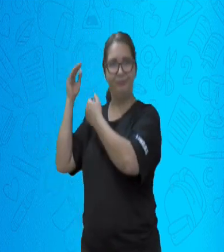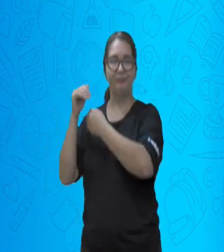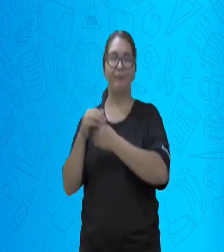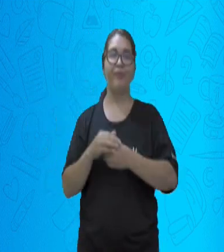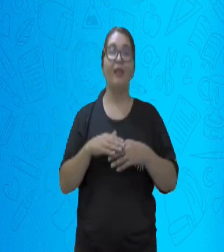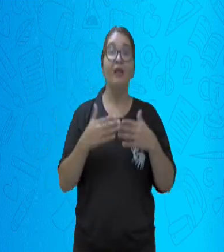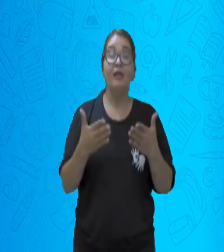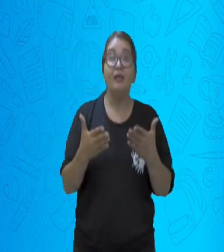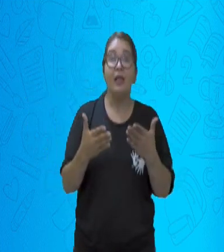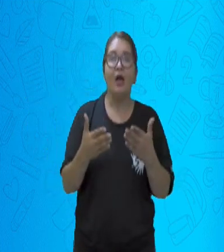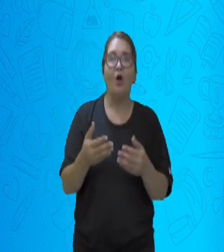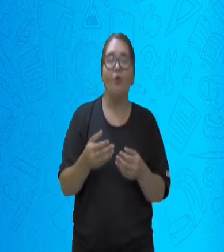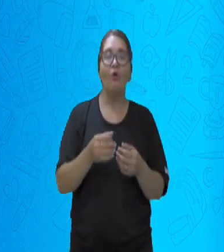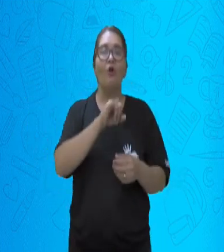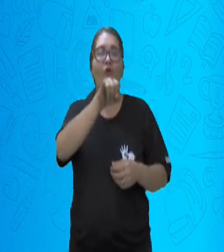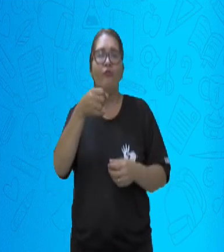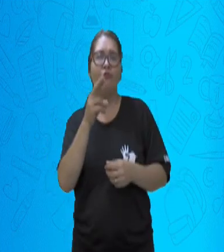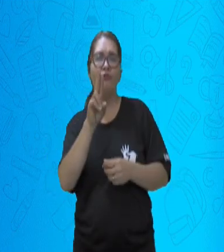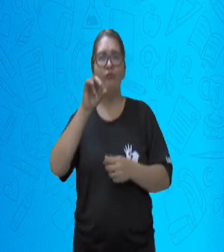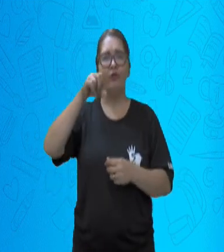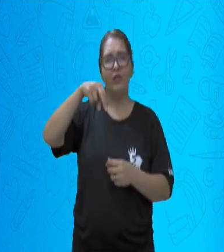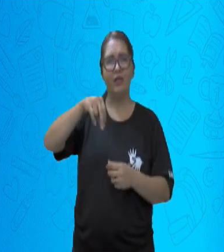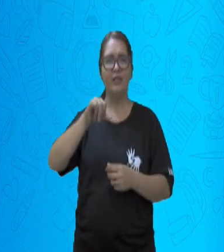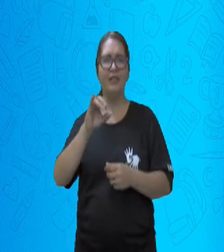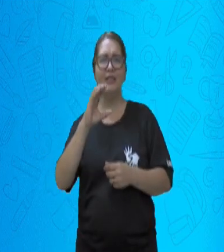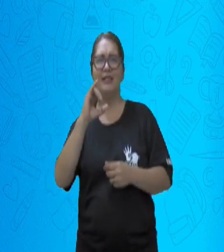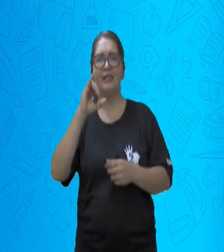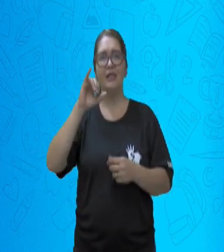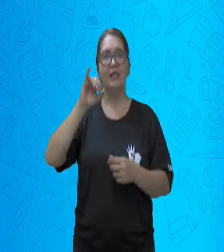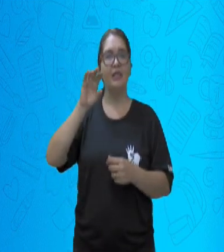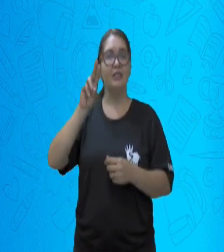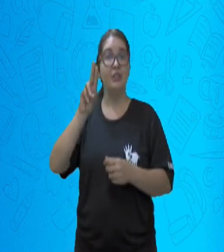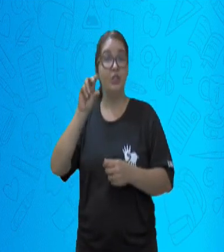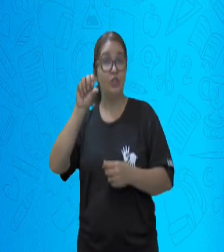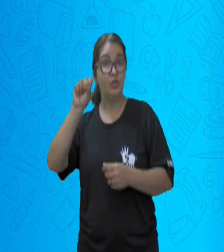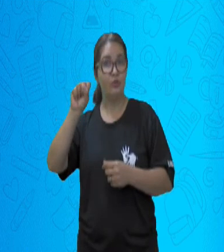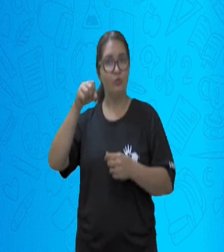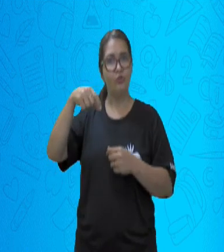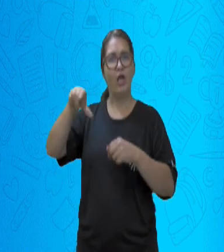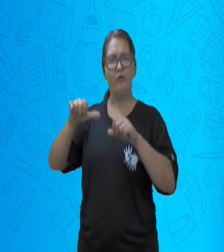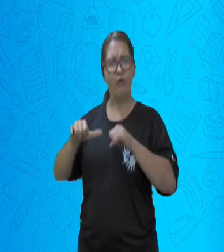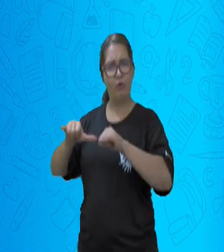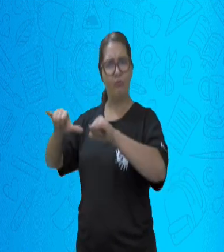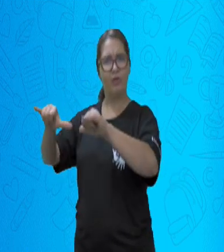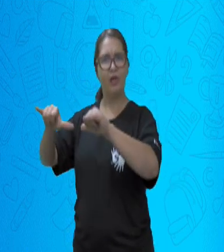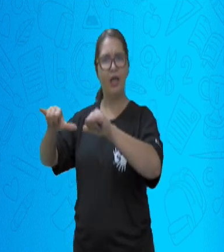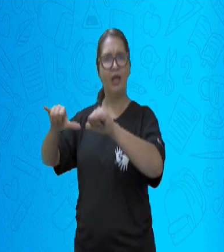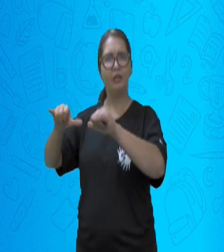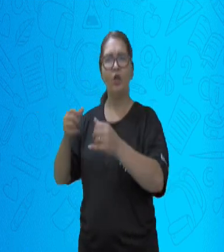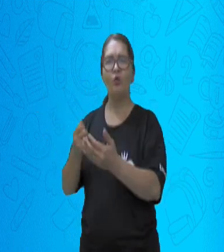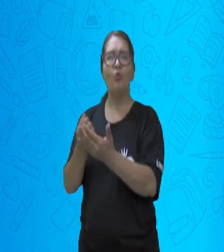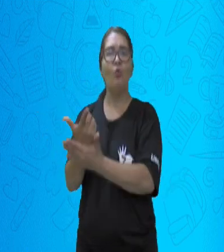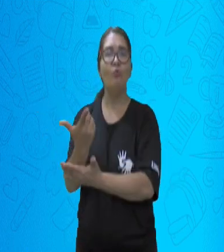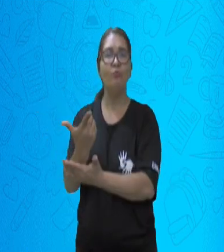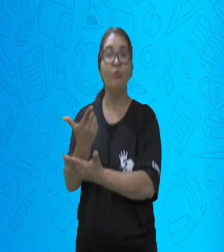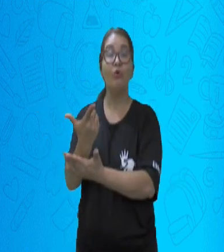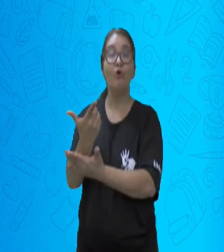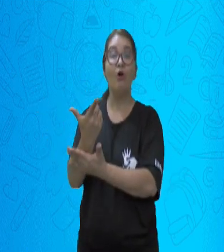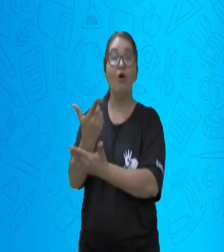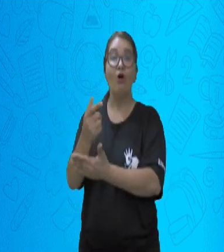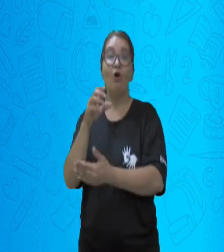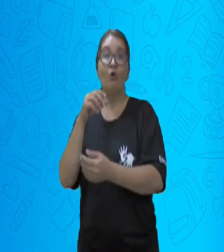Vinícius foi ao mercado, comprou 14 laranjas. Depois, ele comprou mais 7